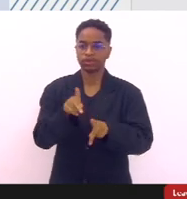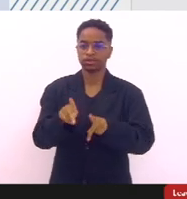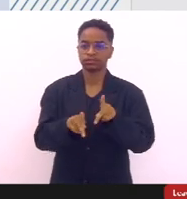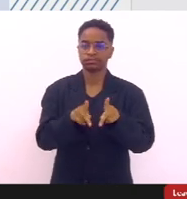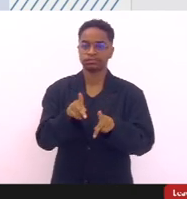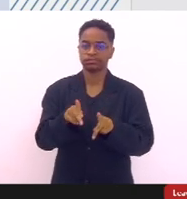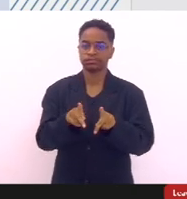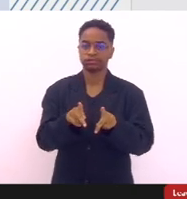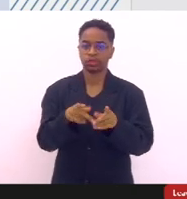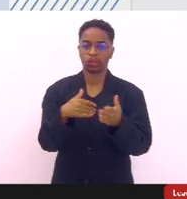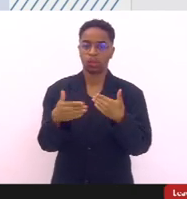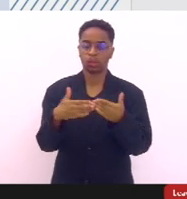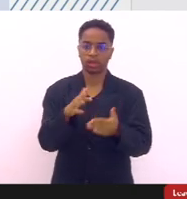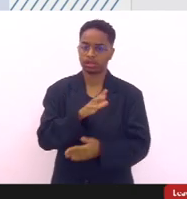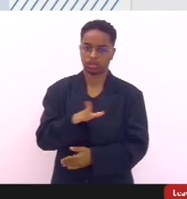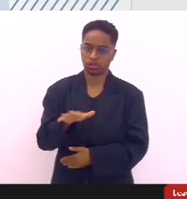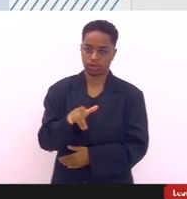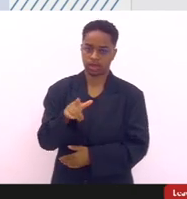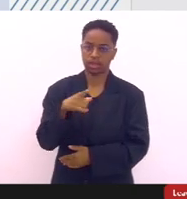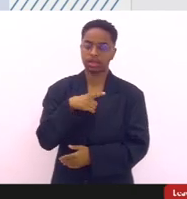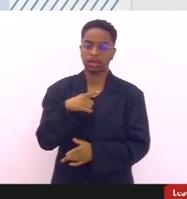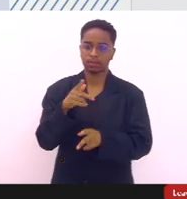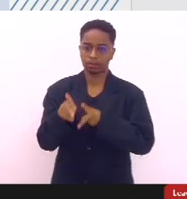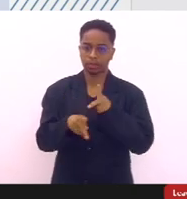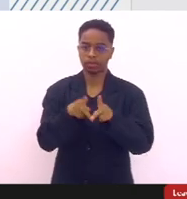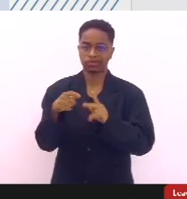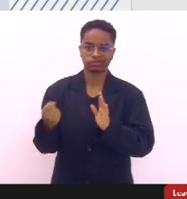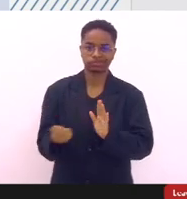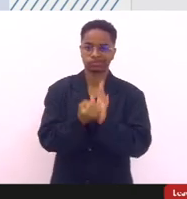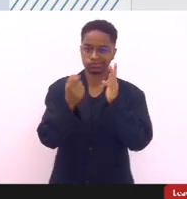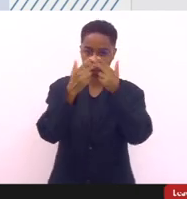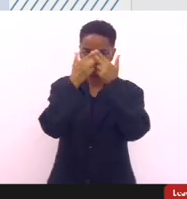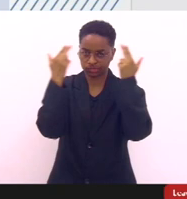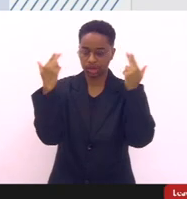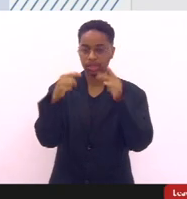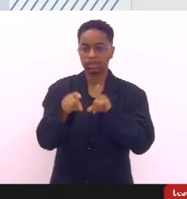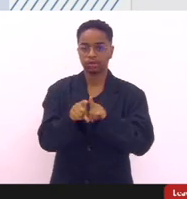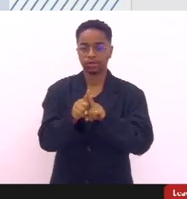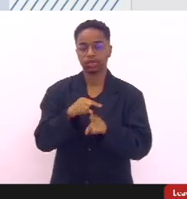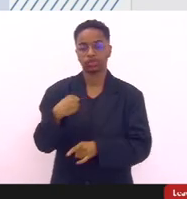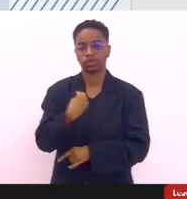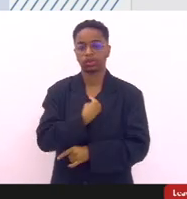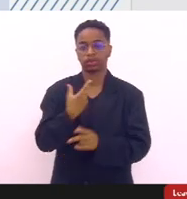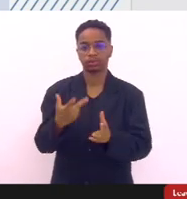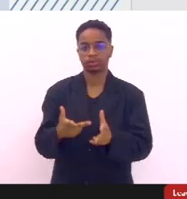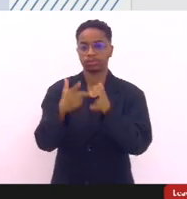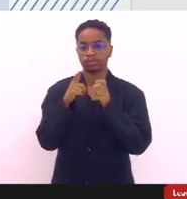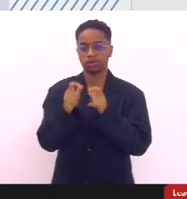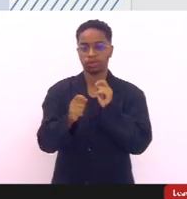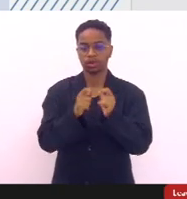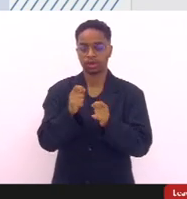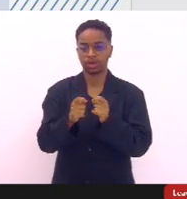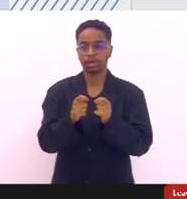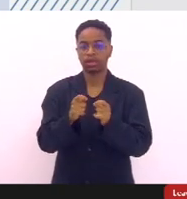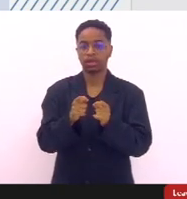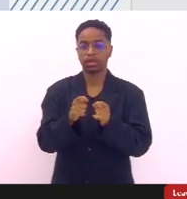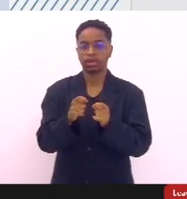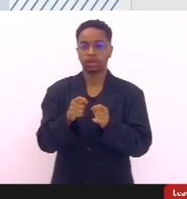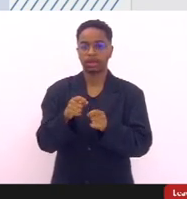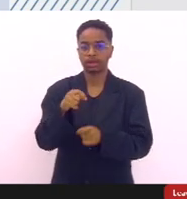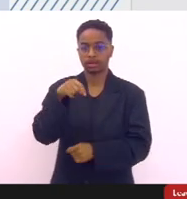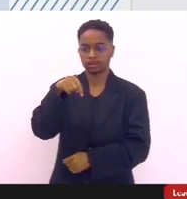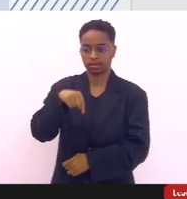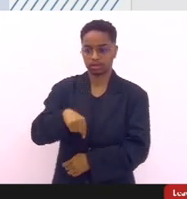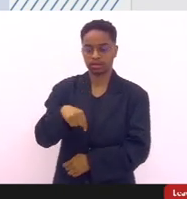população qualquer, é uma população estigmatizada, e a gente entendeu nesse movimento que o vazio sanitário tinha